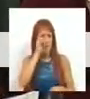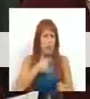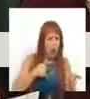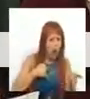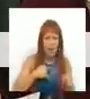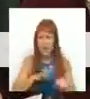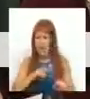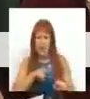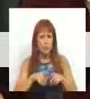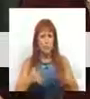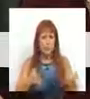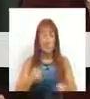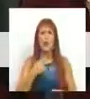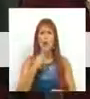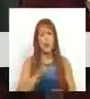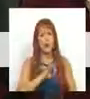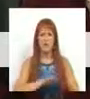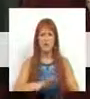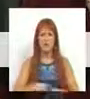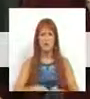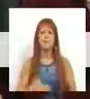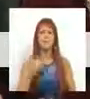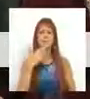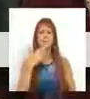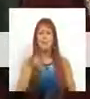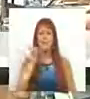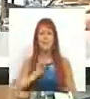do Governo e confiança política? Tenho dito, Sr. Presidente. Muito obrigada, Sra. Deputada.